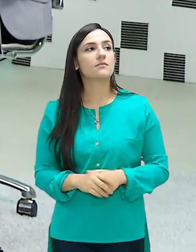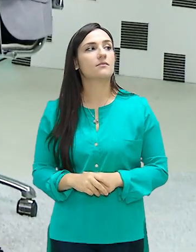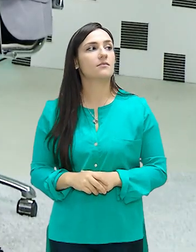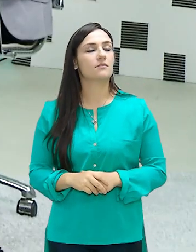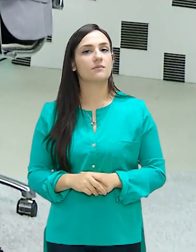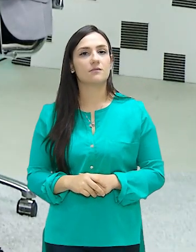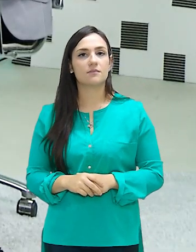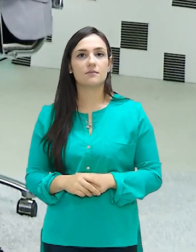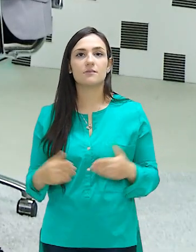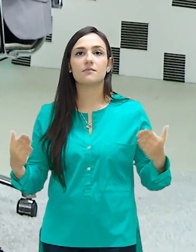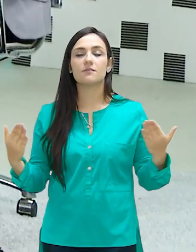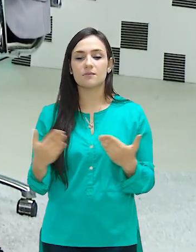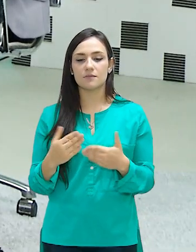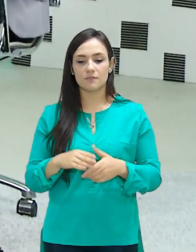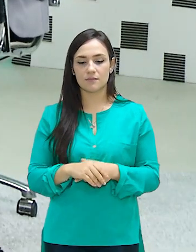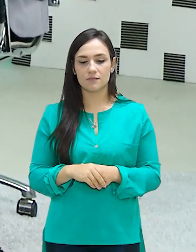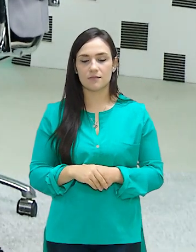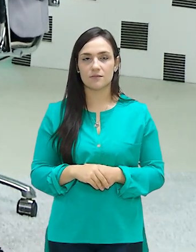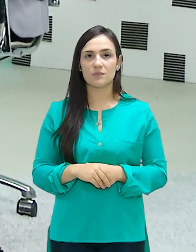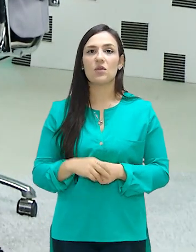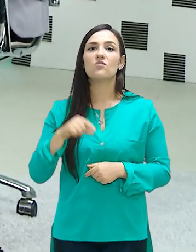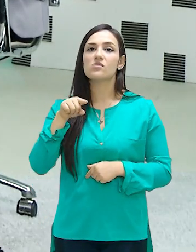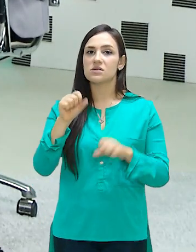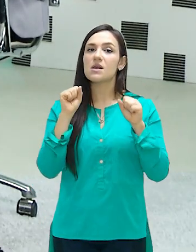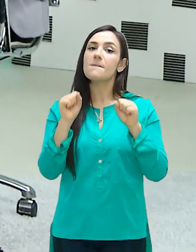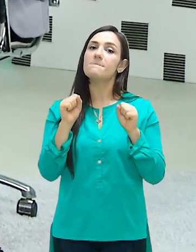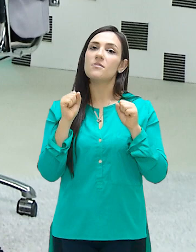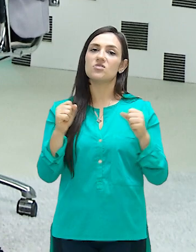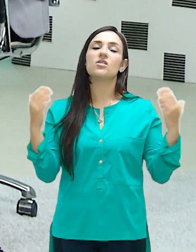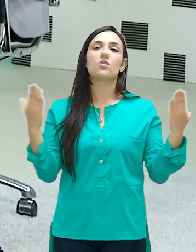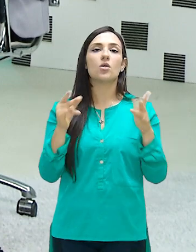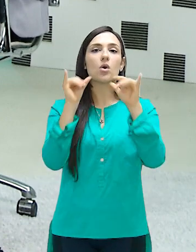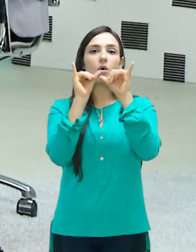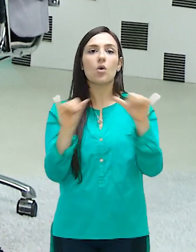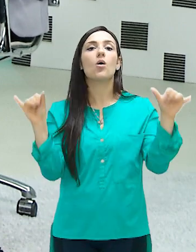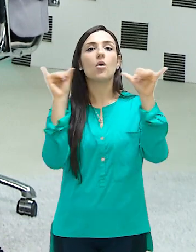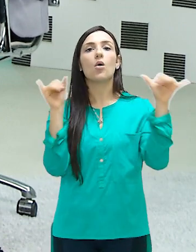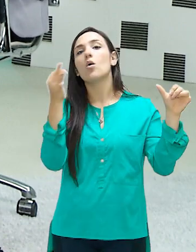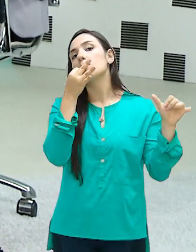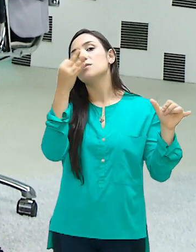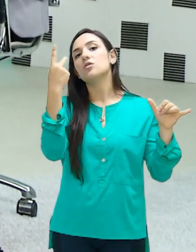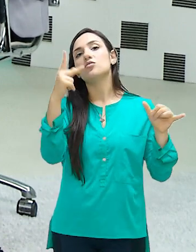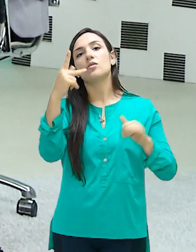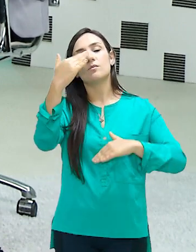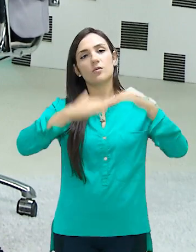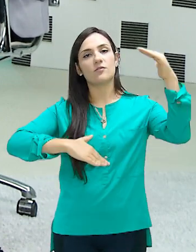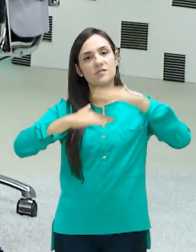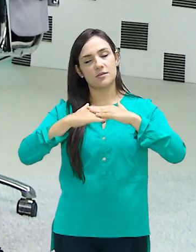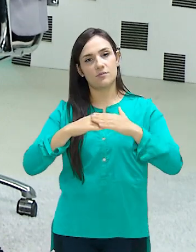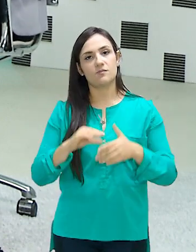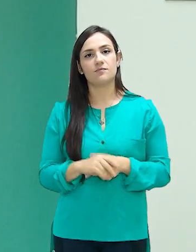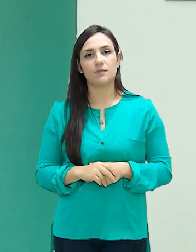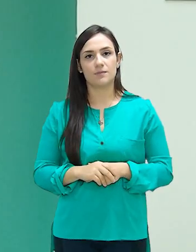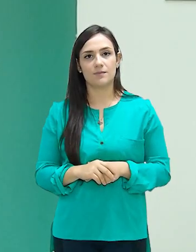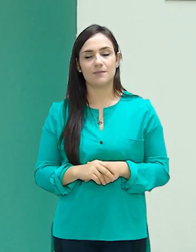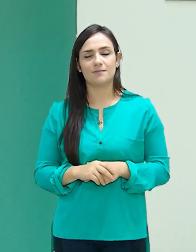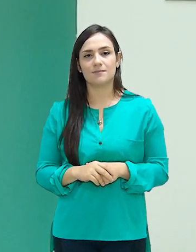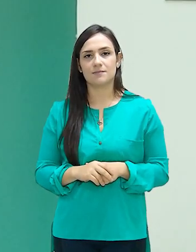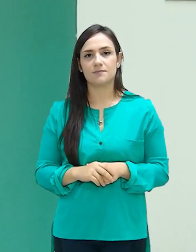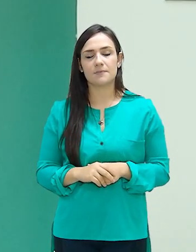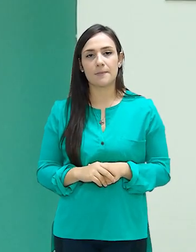deixar os microfones e as câmeras para você fazer uma consideração geral a respeito da sua profissão. Que